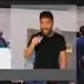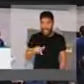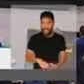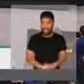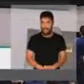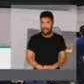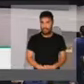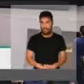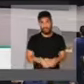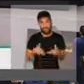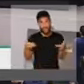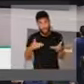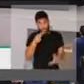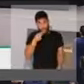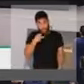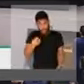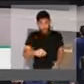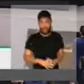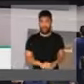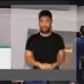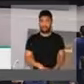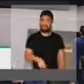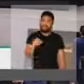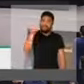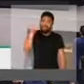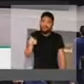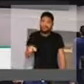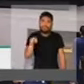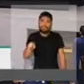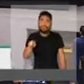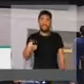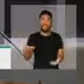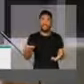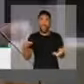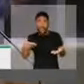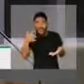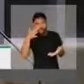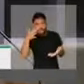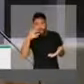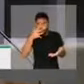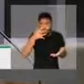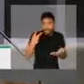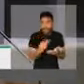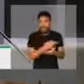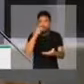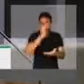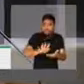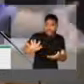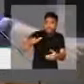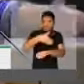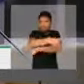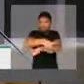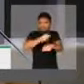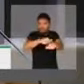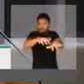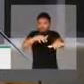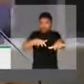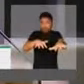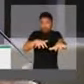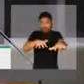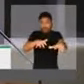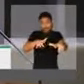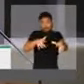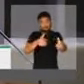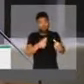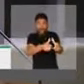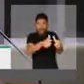fim ser o seguinte ministro o senhor gente das ruas de hoje a gente dessa apresentação cínica e que não esclareceu